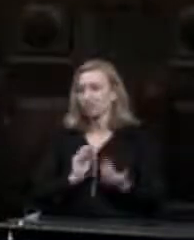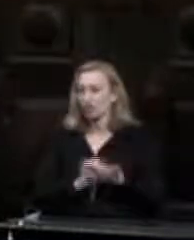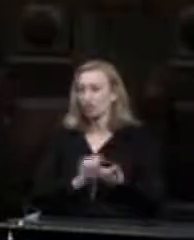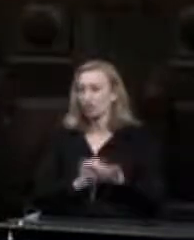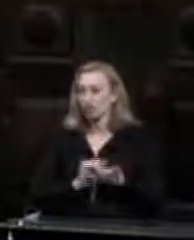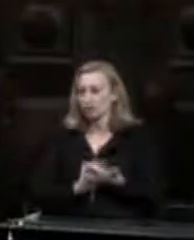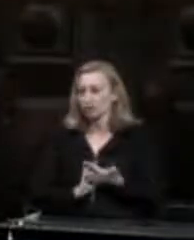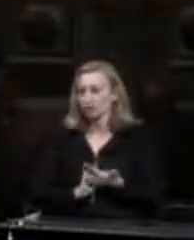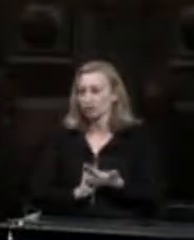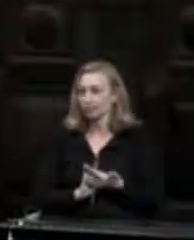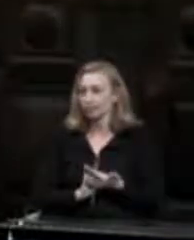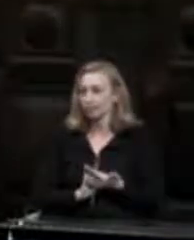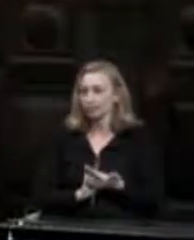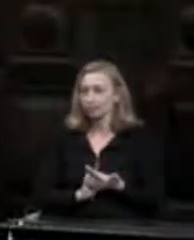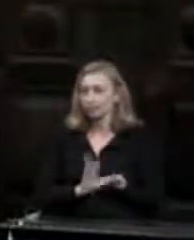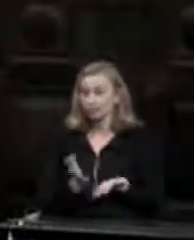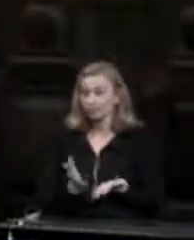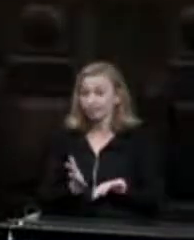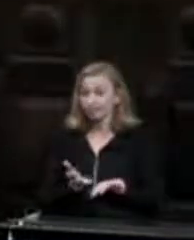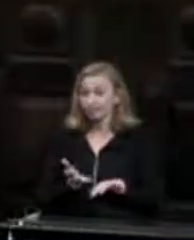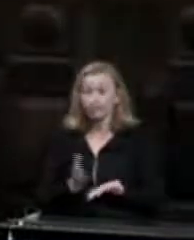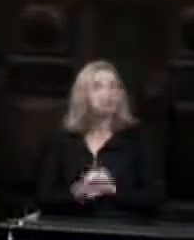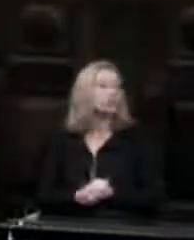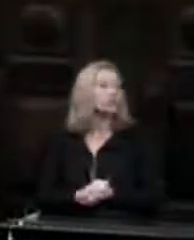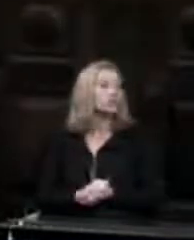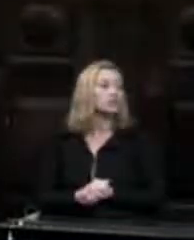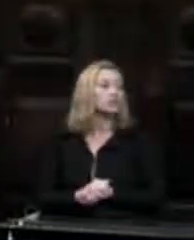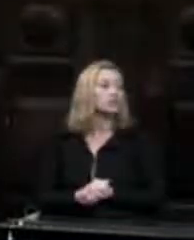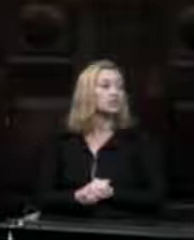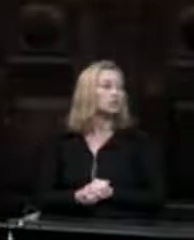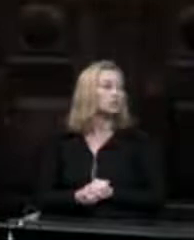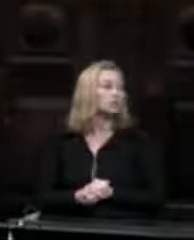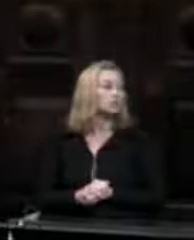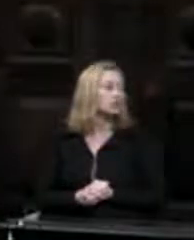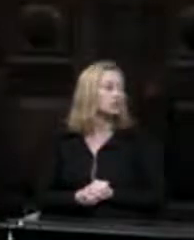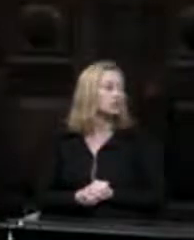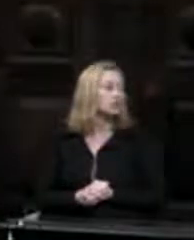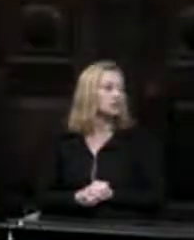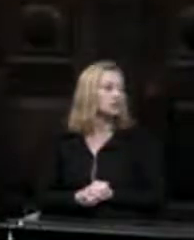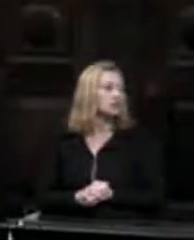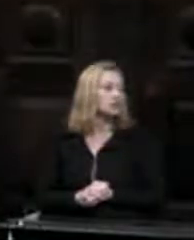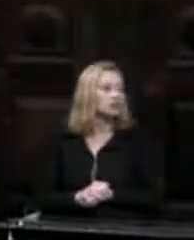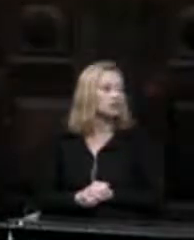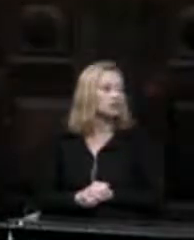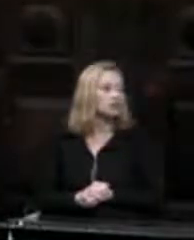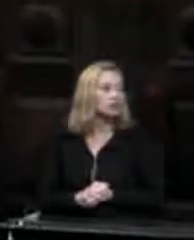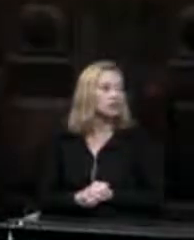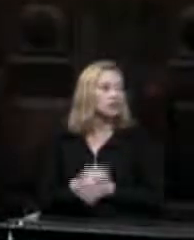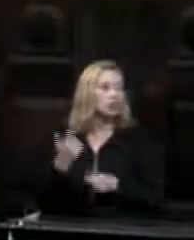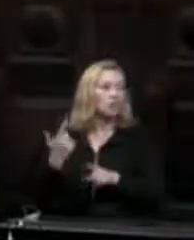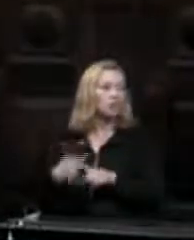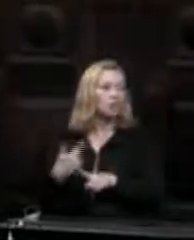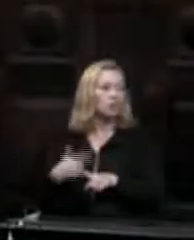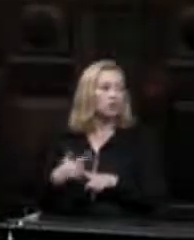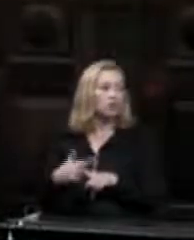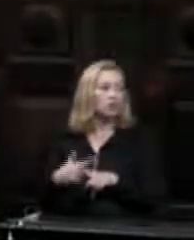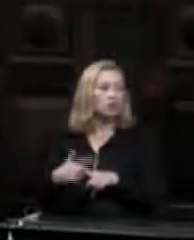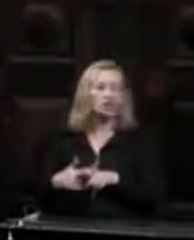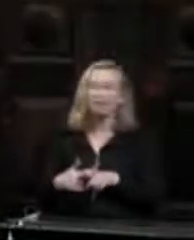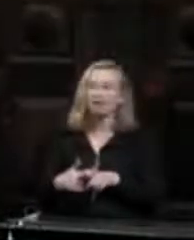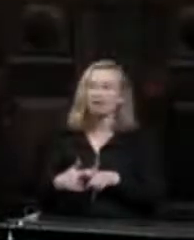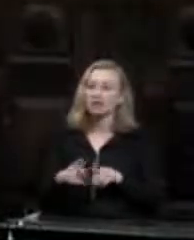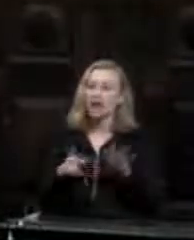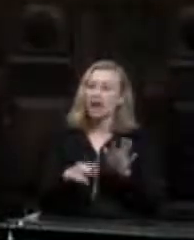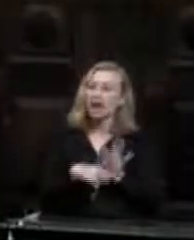Irresponsabilidade que chega às vezes às raias da imoralidade, porque dá benefício fiscal para a Ambev, dá benefício fiscal